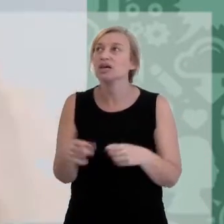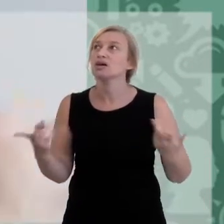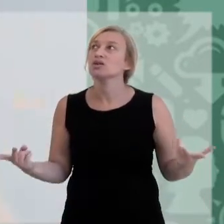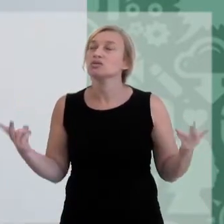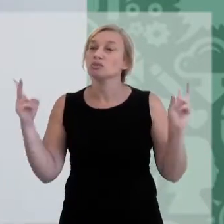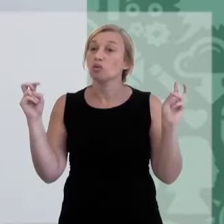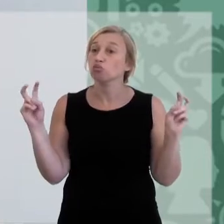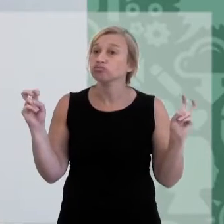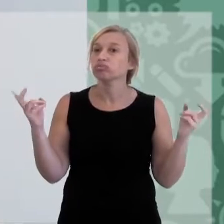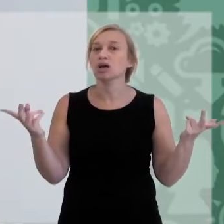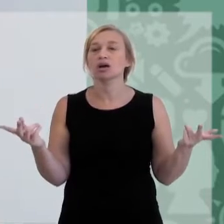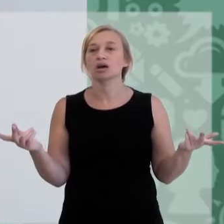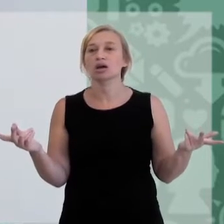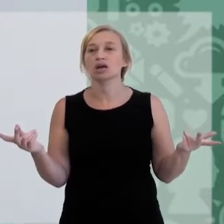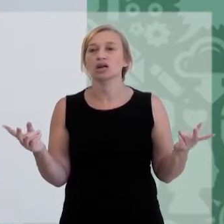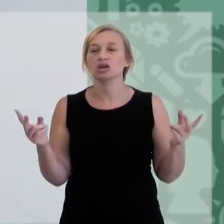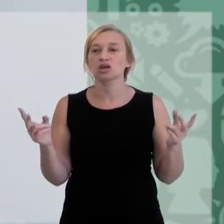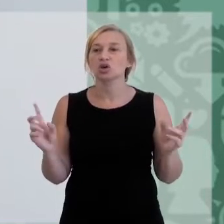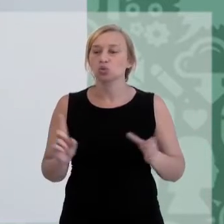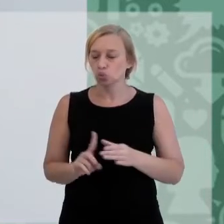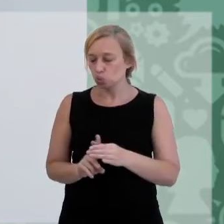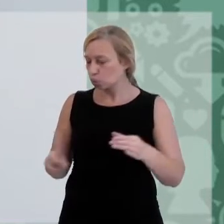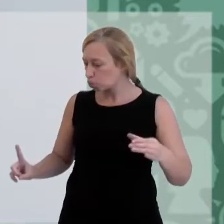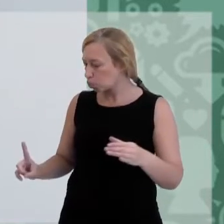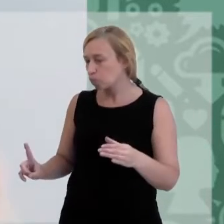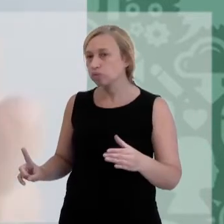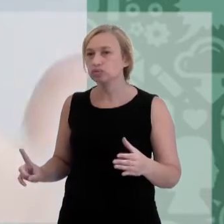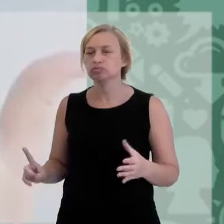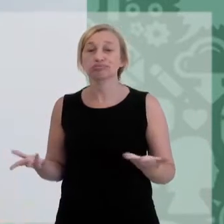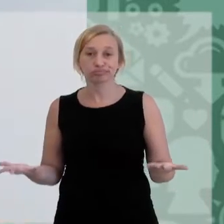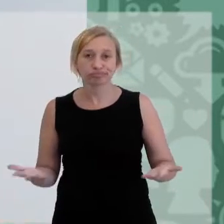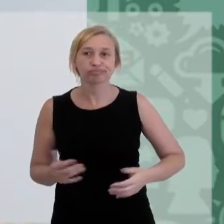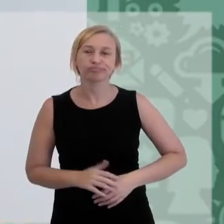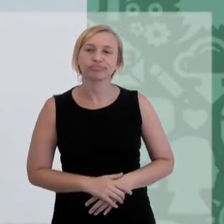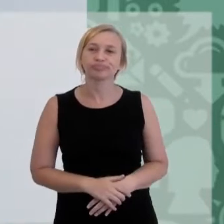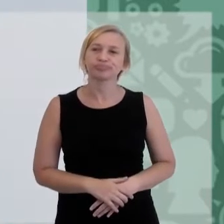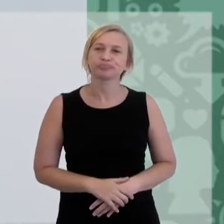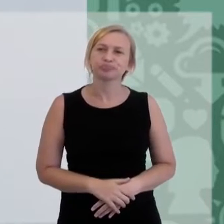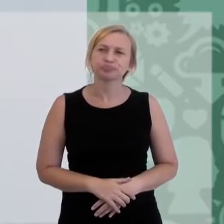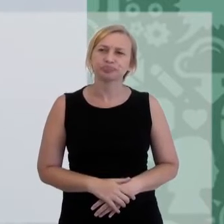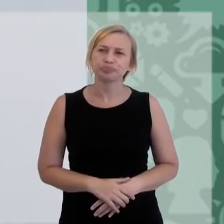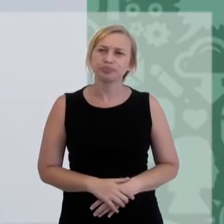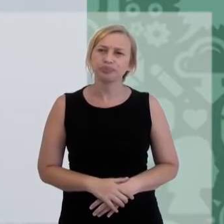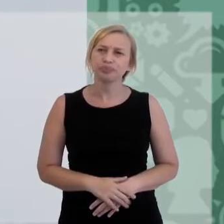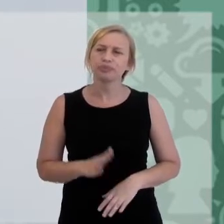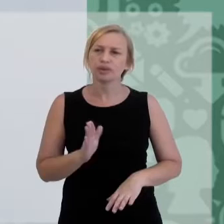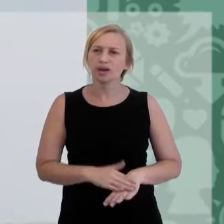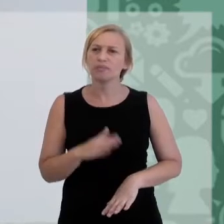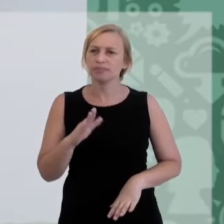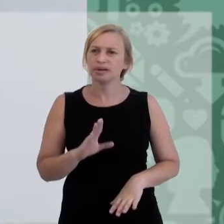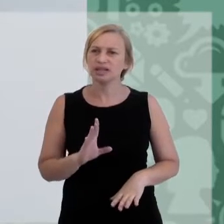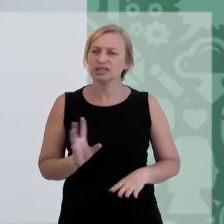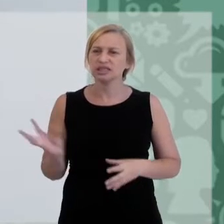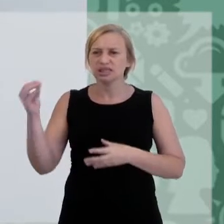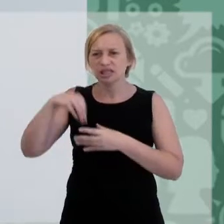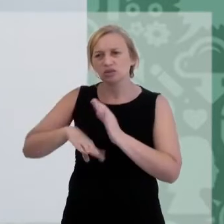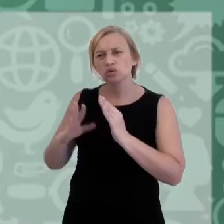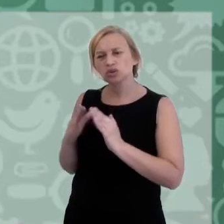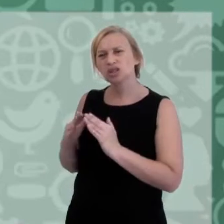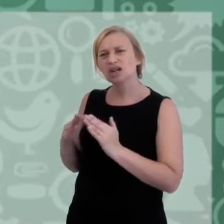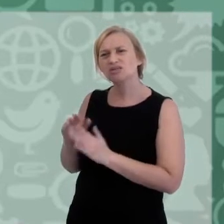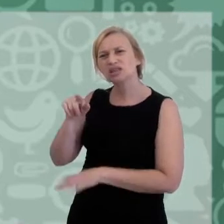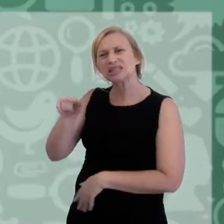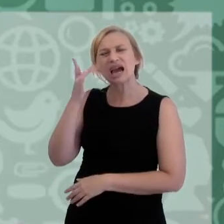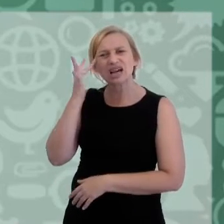pela questão do isolamento social, das quarentenas, né, a necessidade de ficar mais privado aí dentro de